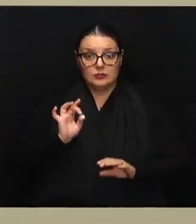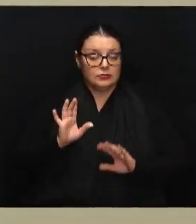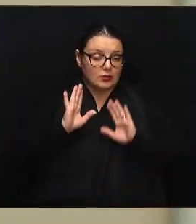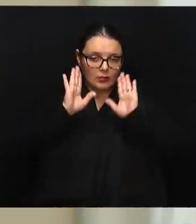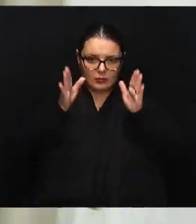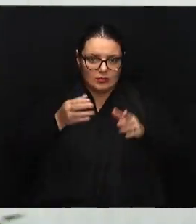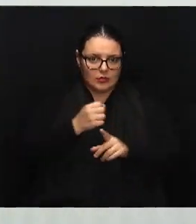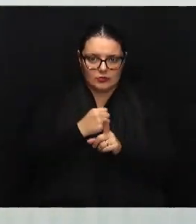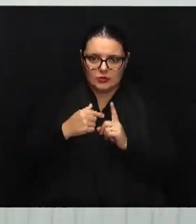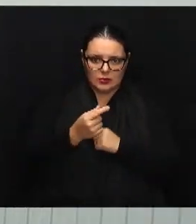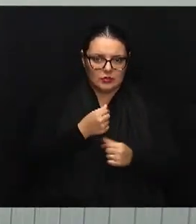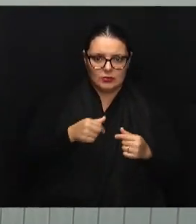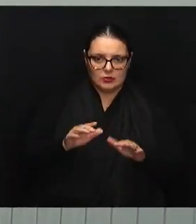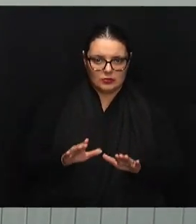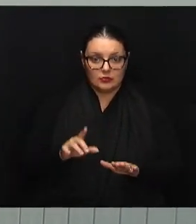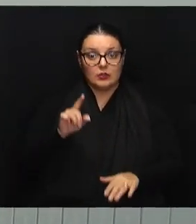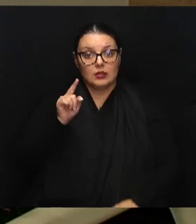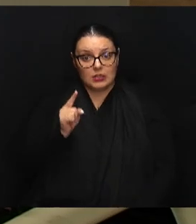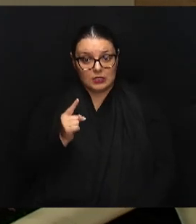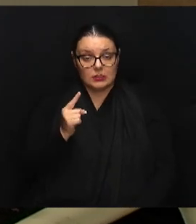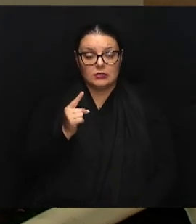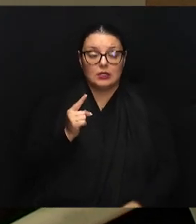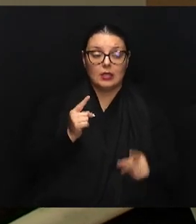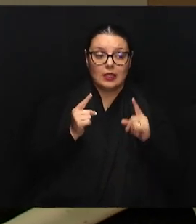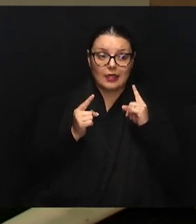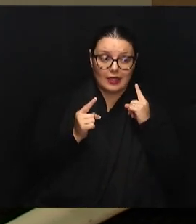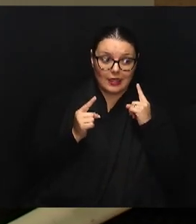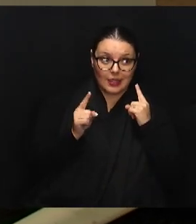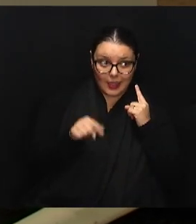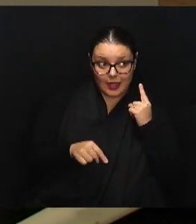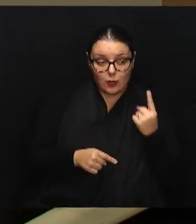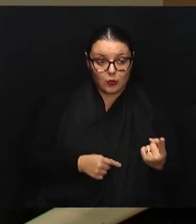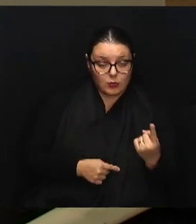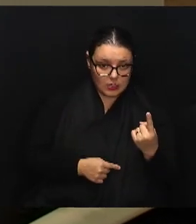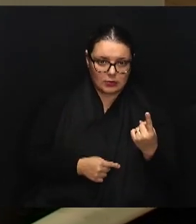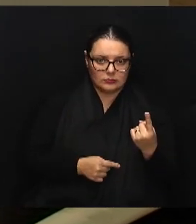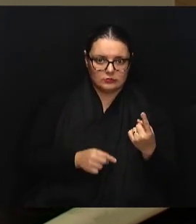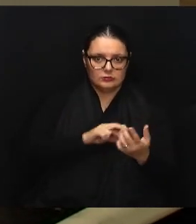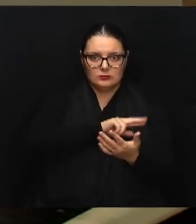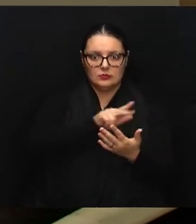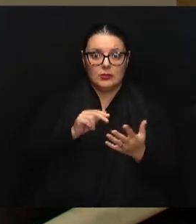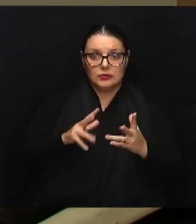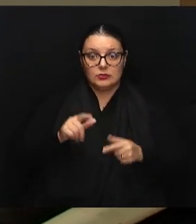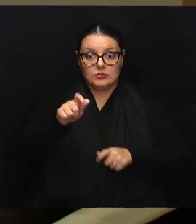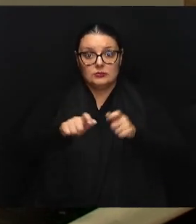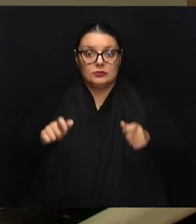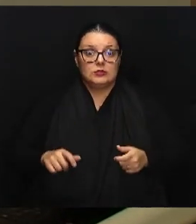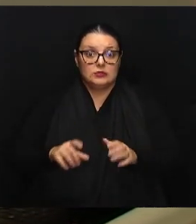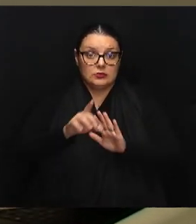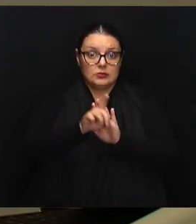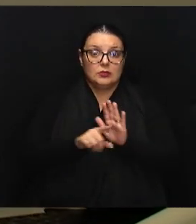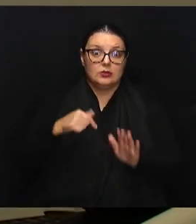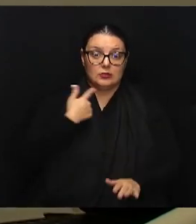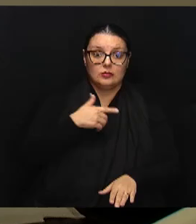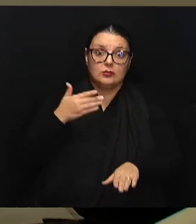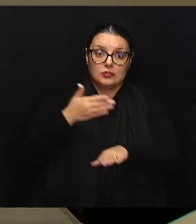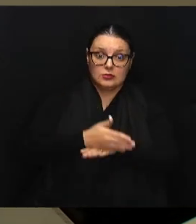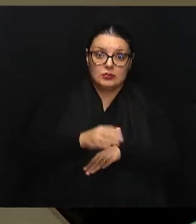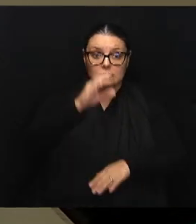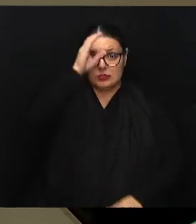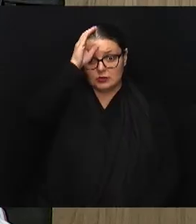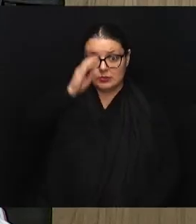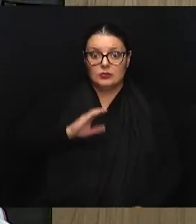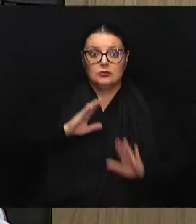questão socioeconômica. Esse é uma das situações. Mas toda pessoa tem direito e o nosso acesso ao cidadão